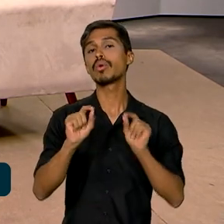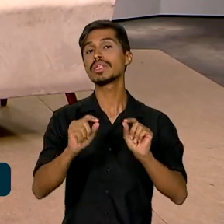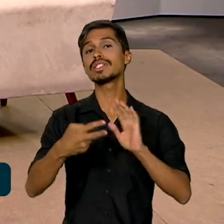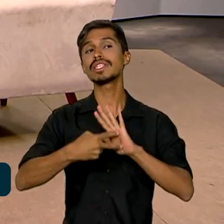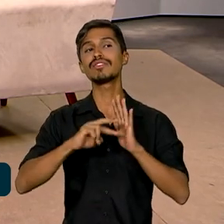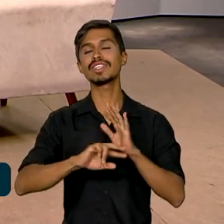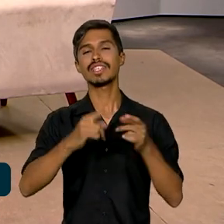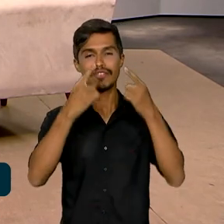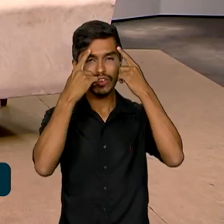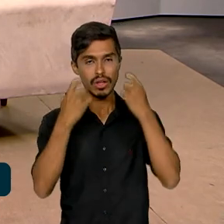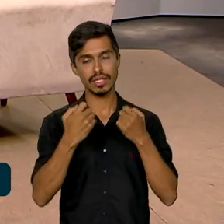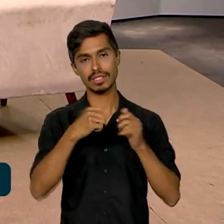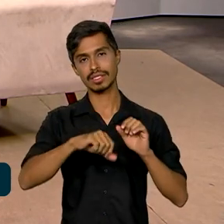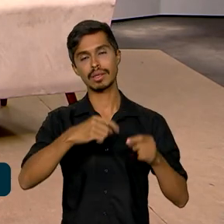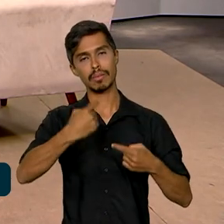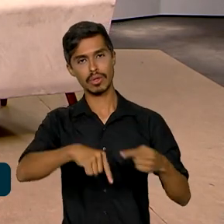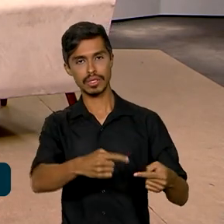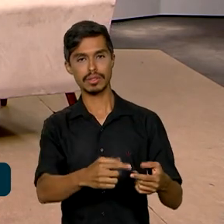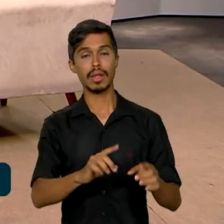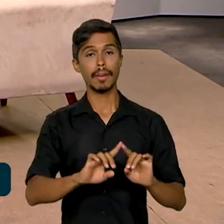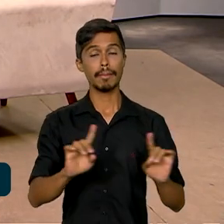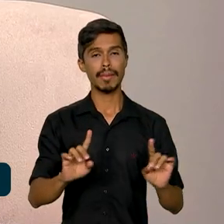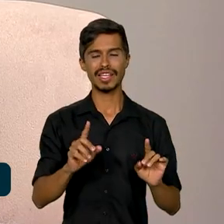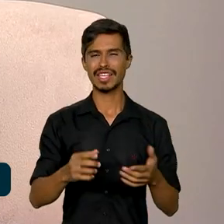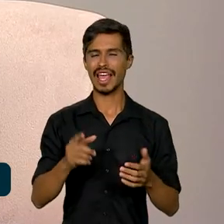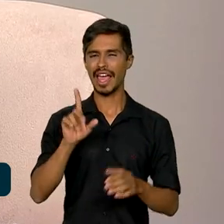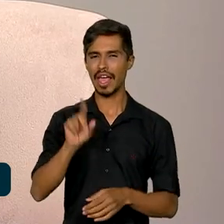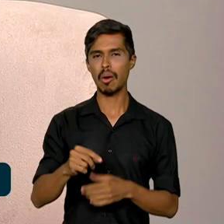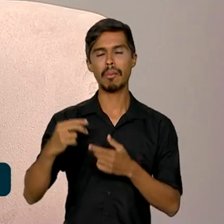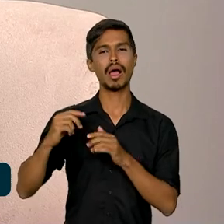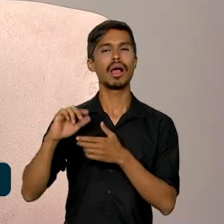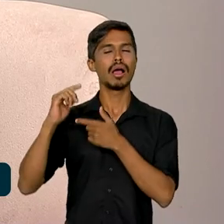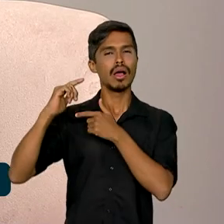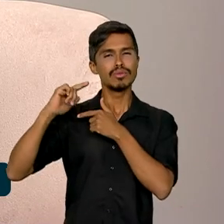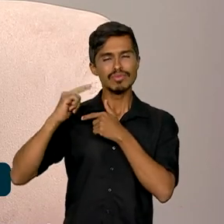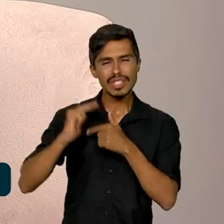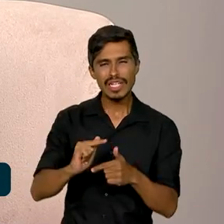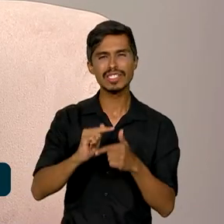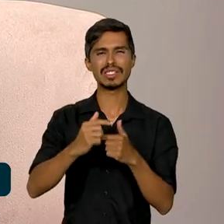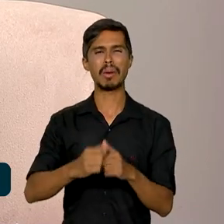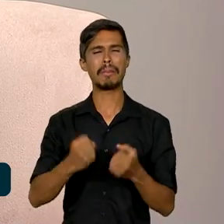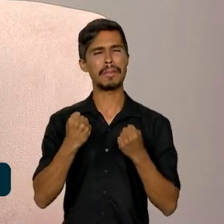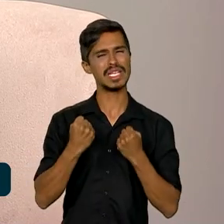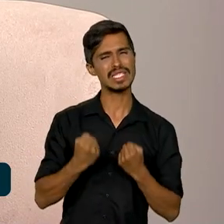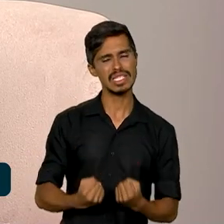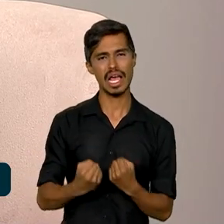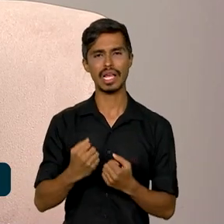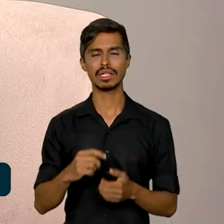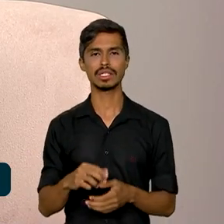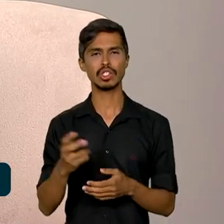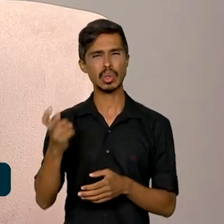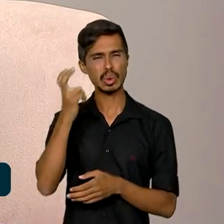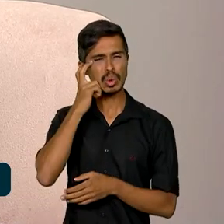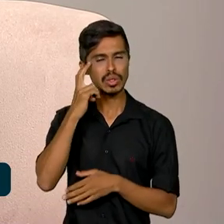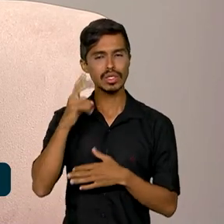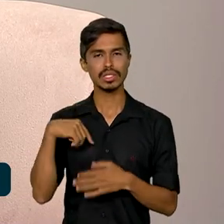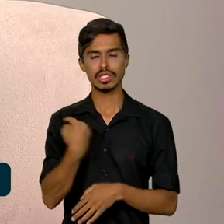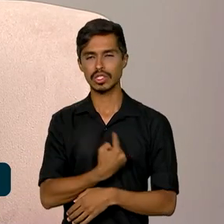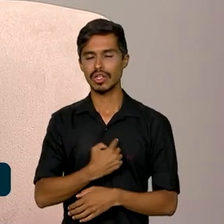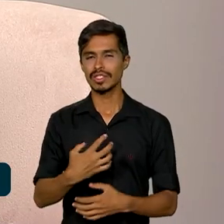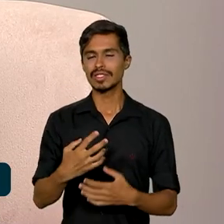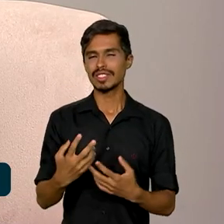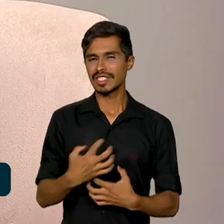política. Agora, como há uma cultura pesada, histórica, de que nos foi separado o direito de